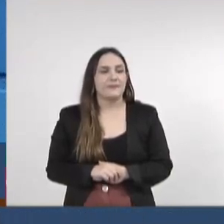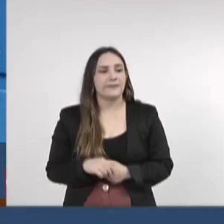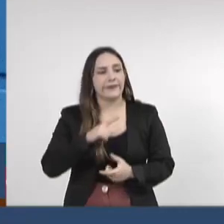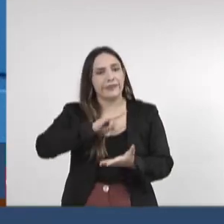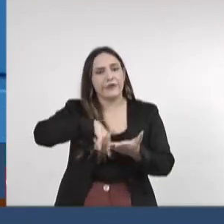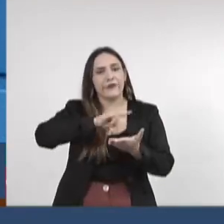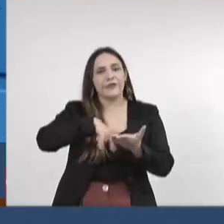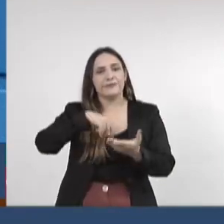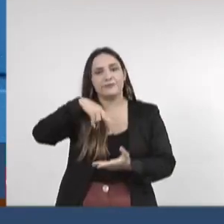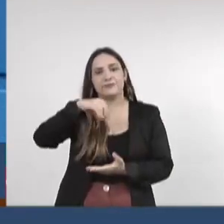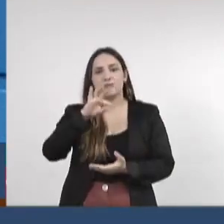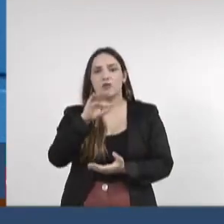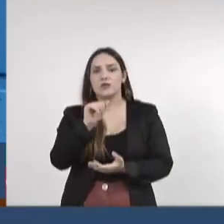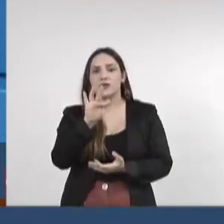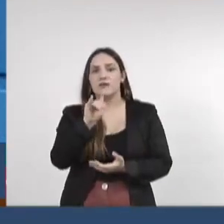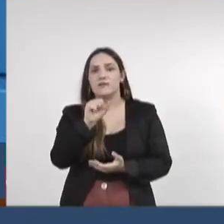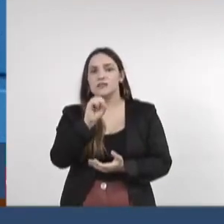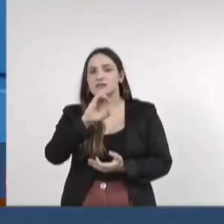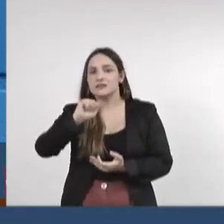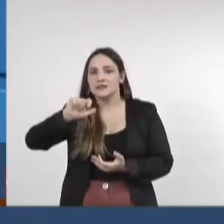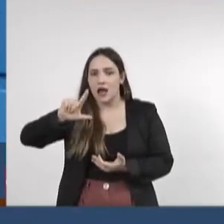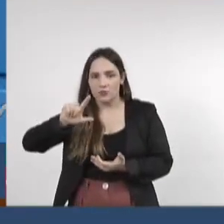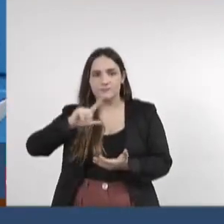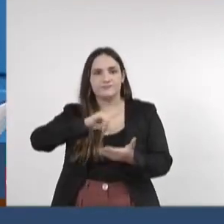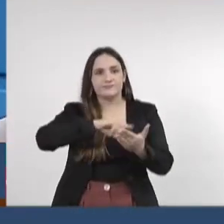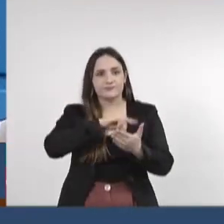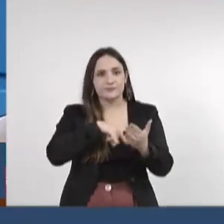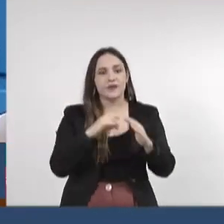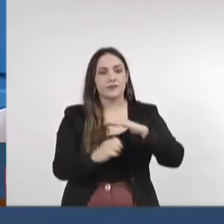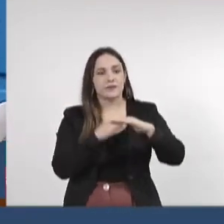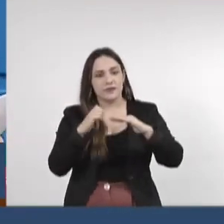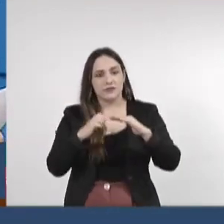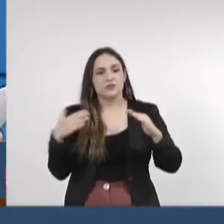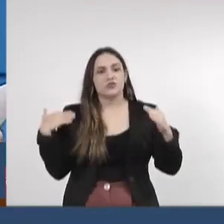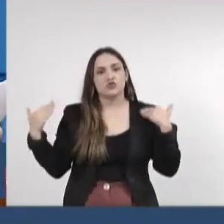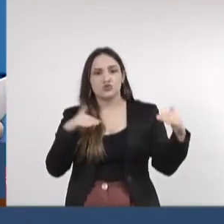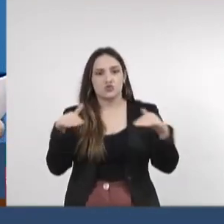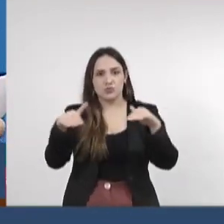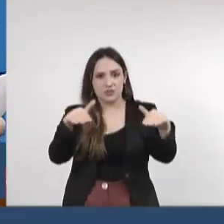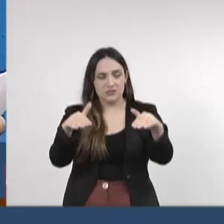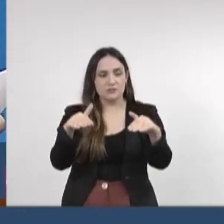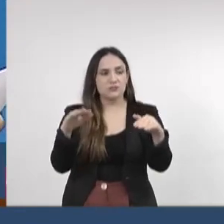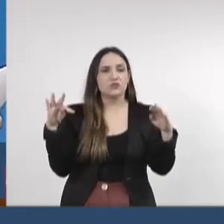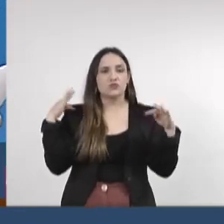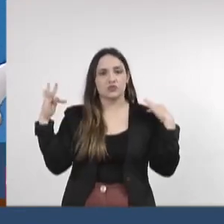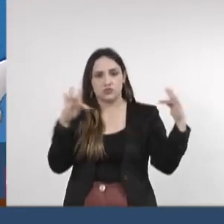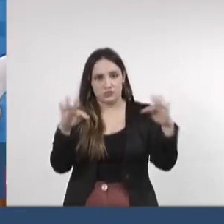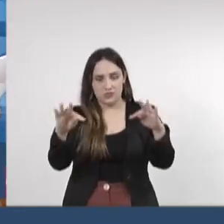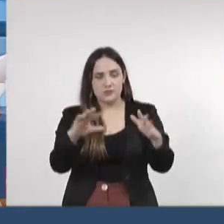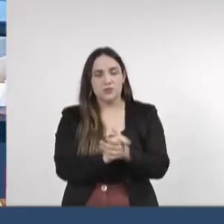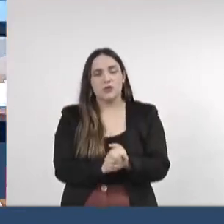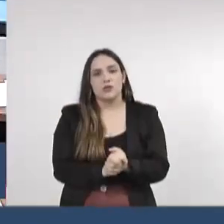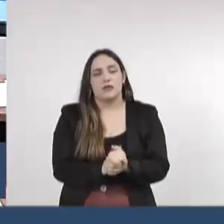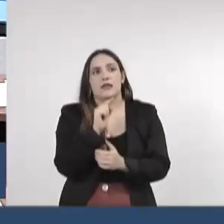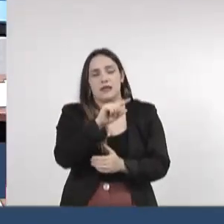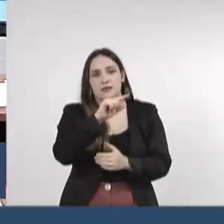aqui, senhores deputados, senhor presidente, Tem aqui